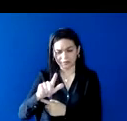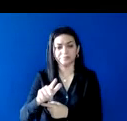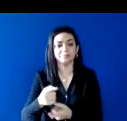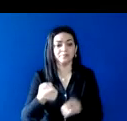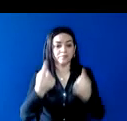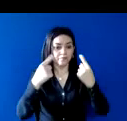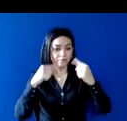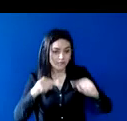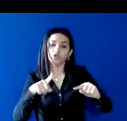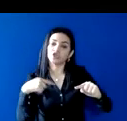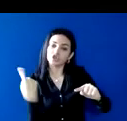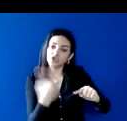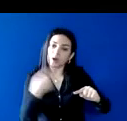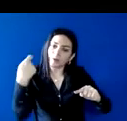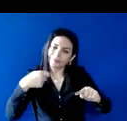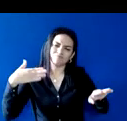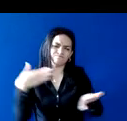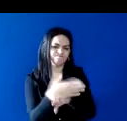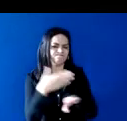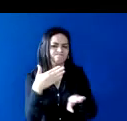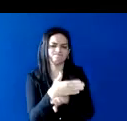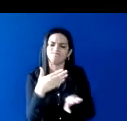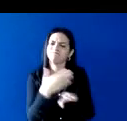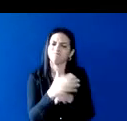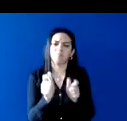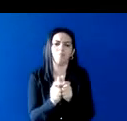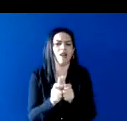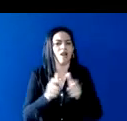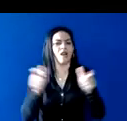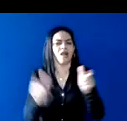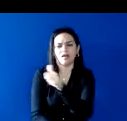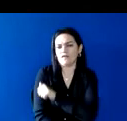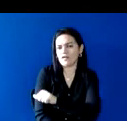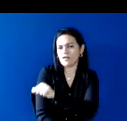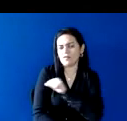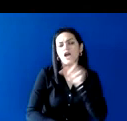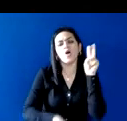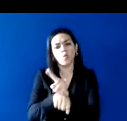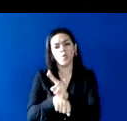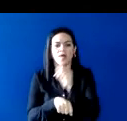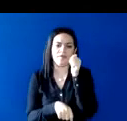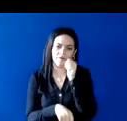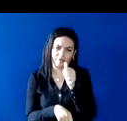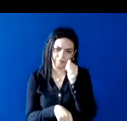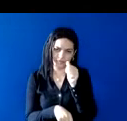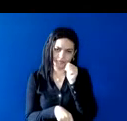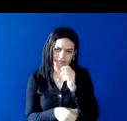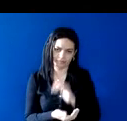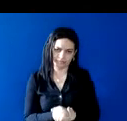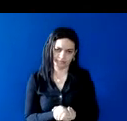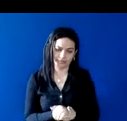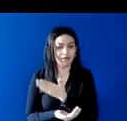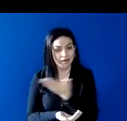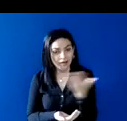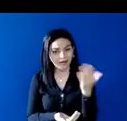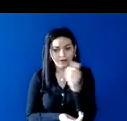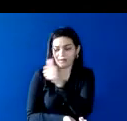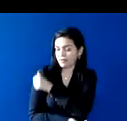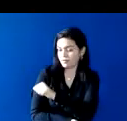da participação efetiva da enfermagem no cuidado das mulheres, né? Elas